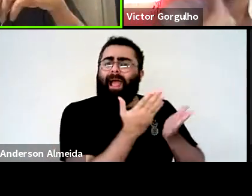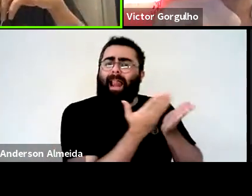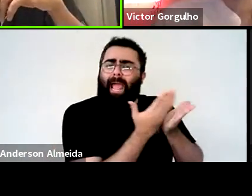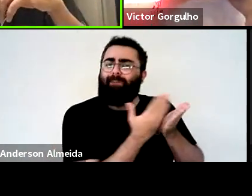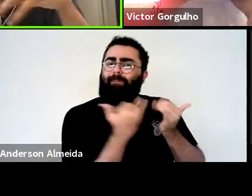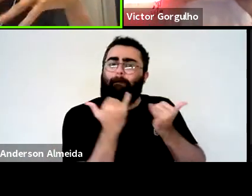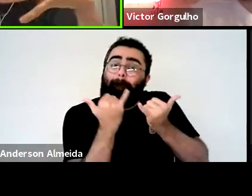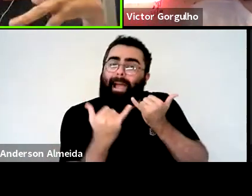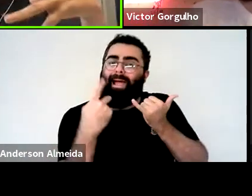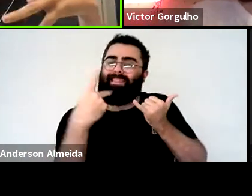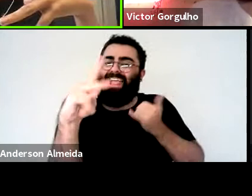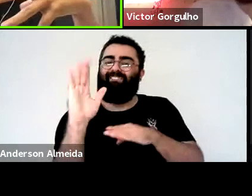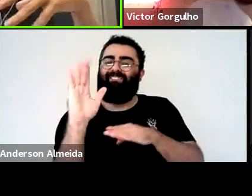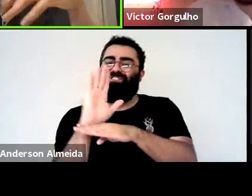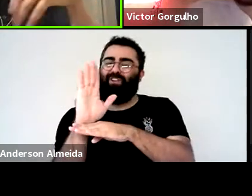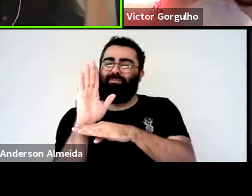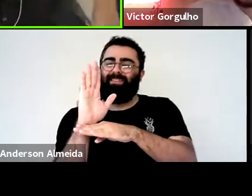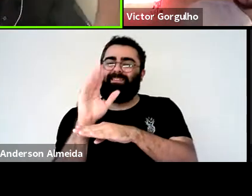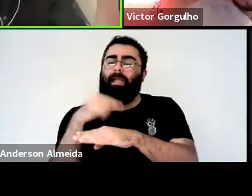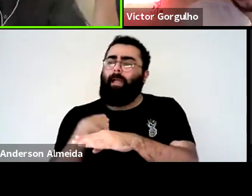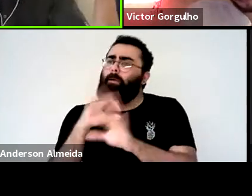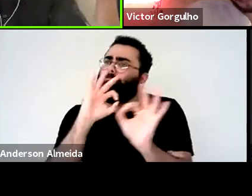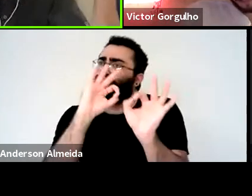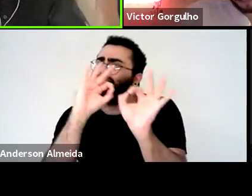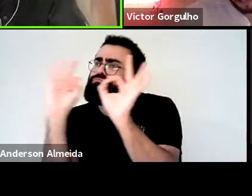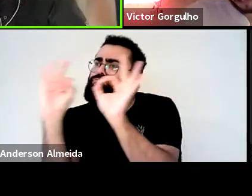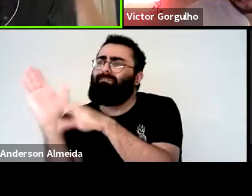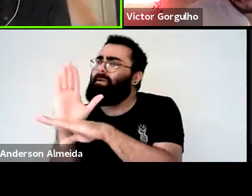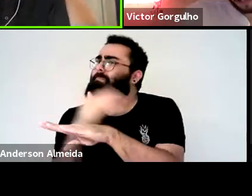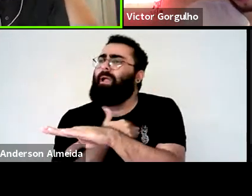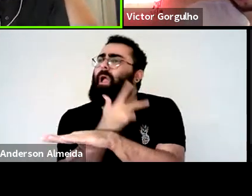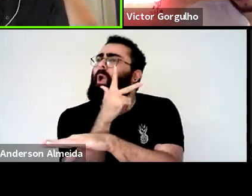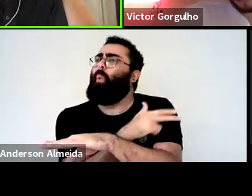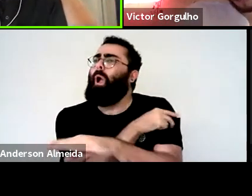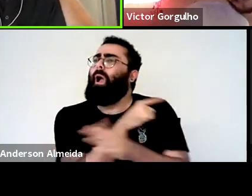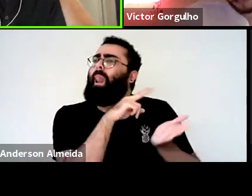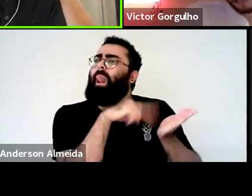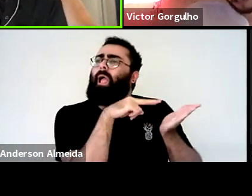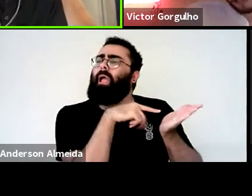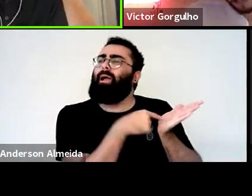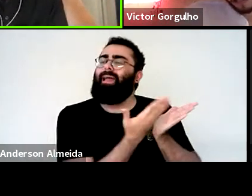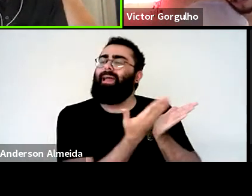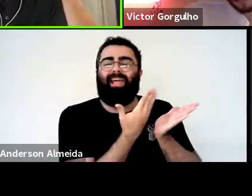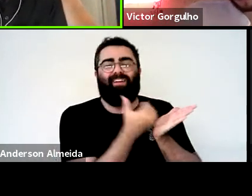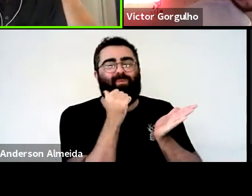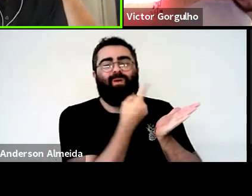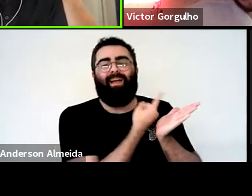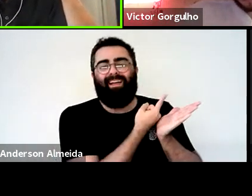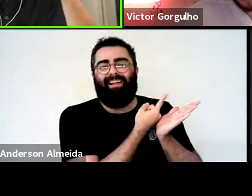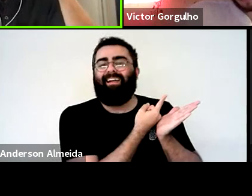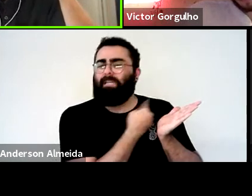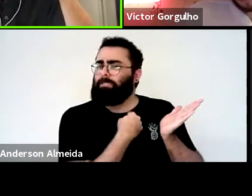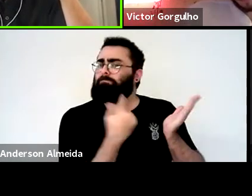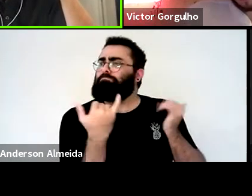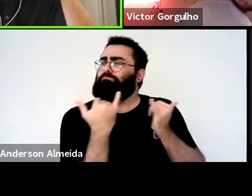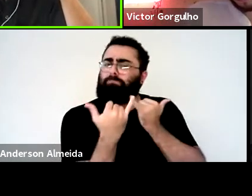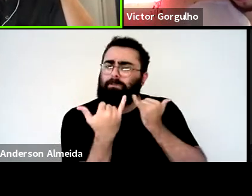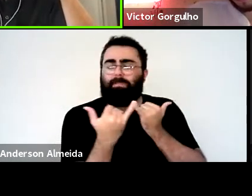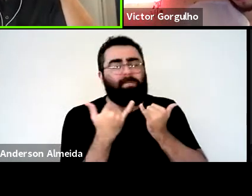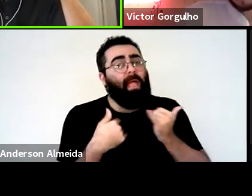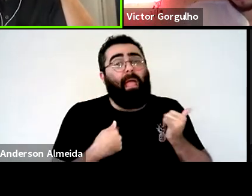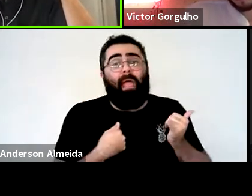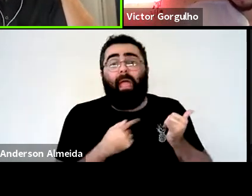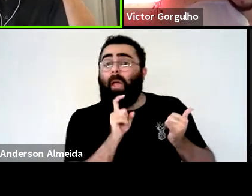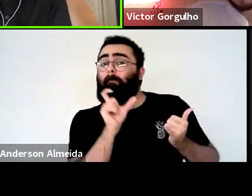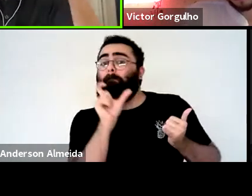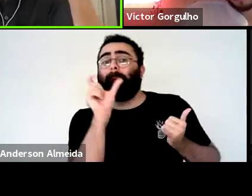naquele filme e entro numa dimensão. Mas é uma dimensão outra. para a qual eu não tenho palavras ainda. E